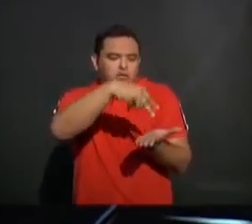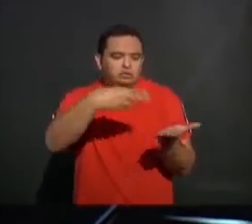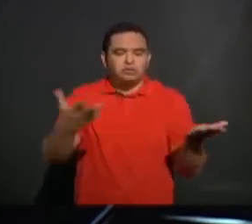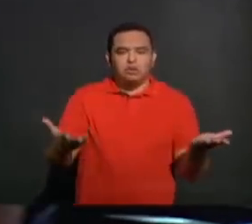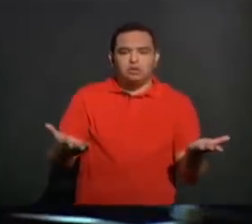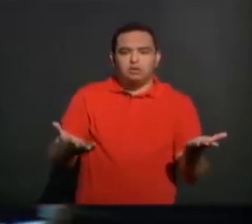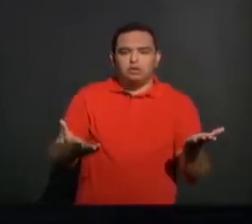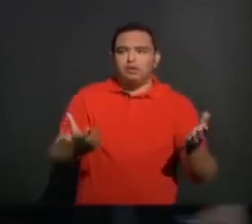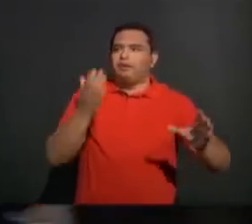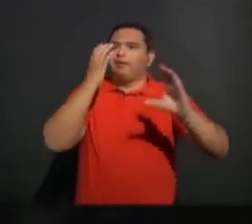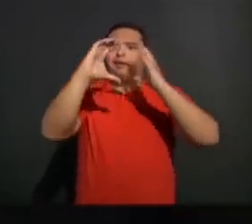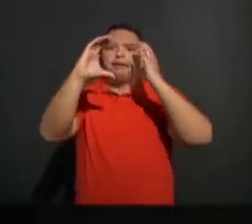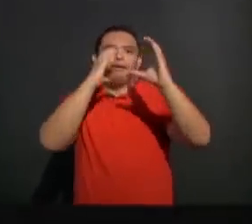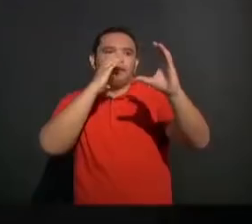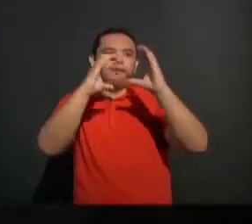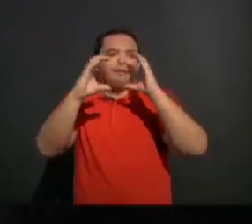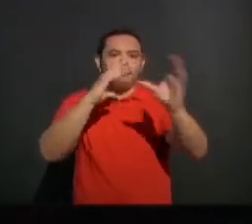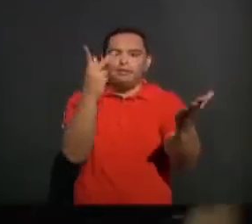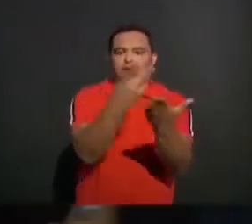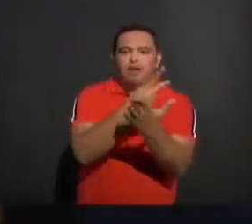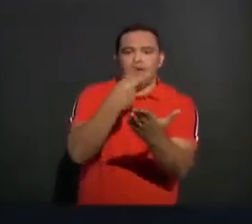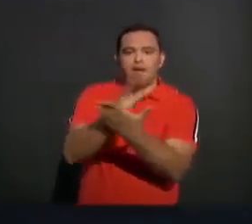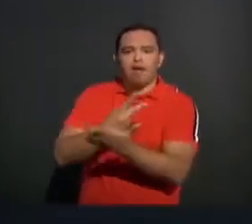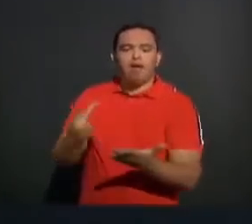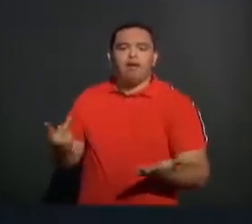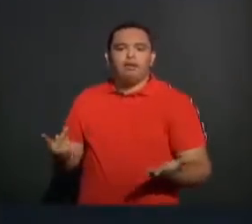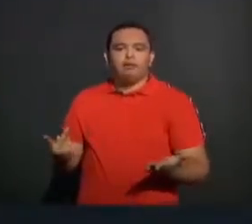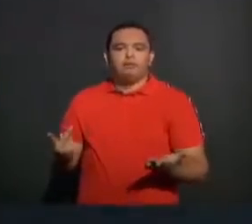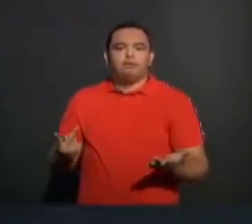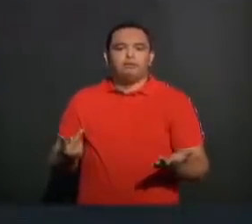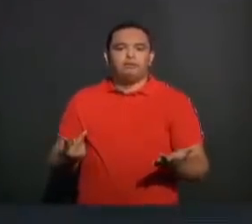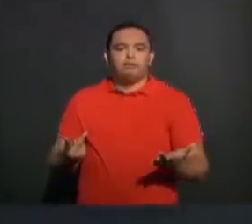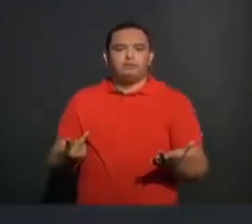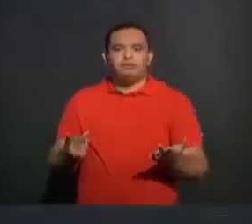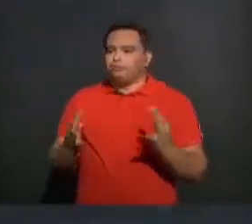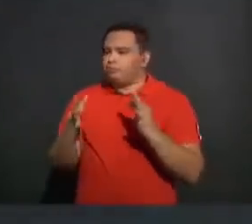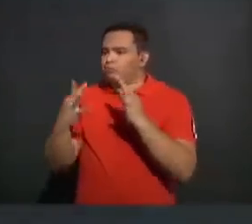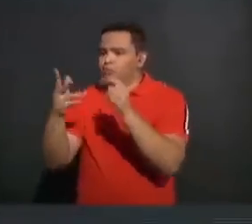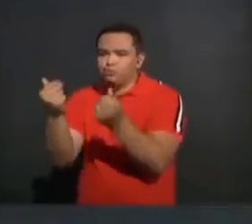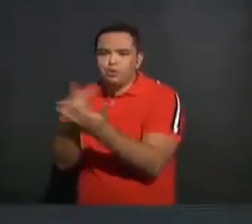quem canta palhaçada e quem faz tudo por